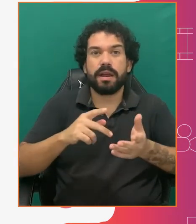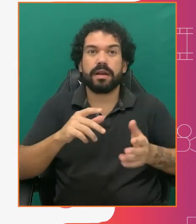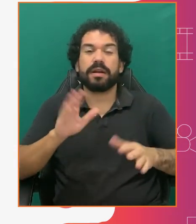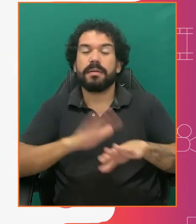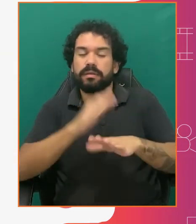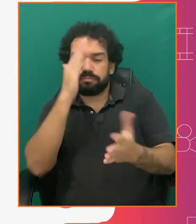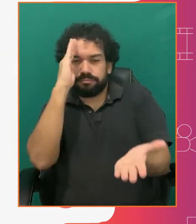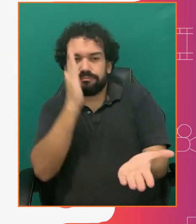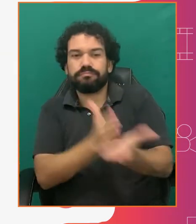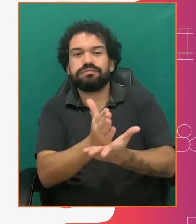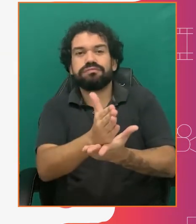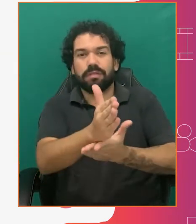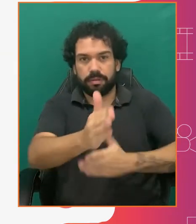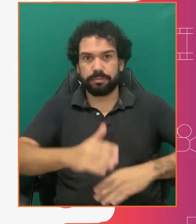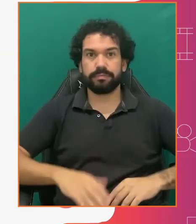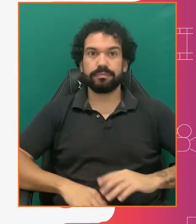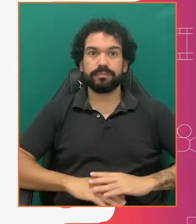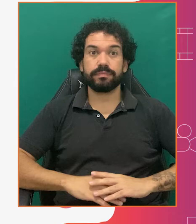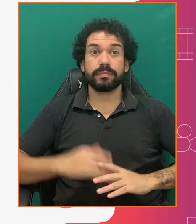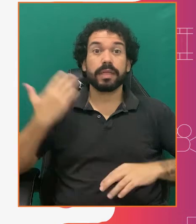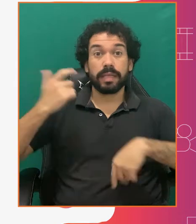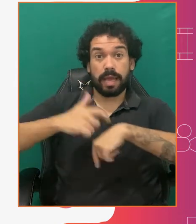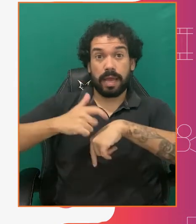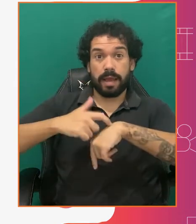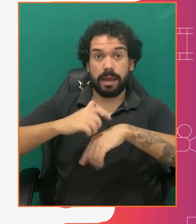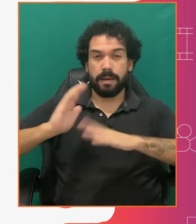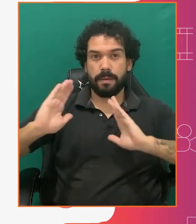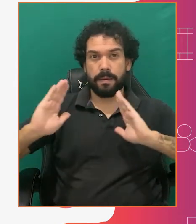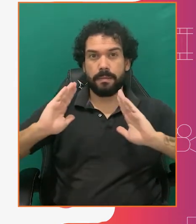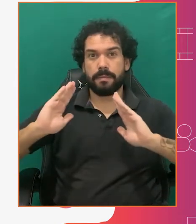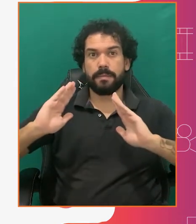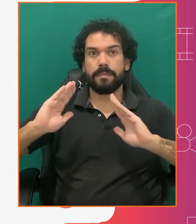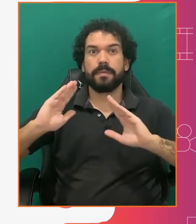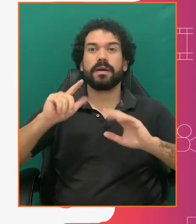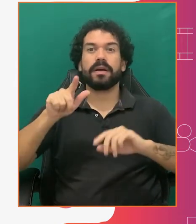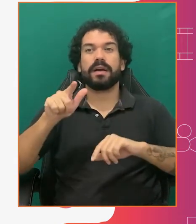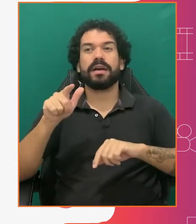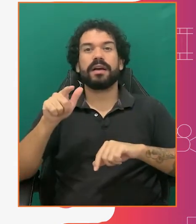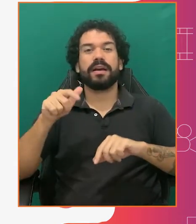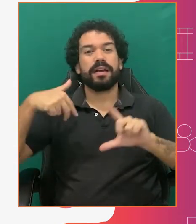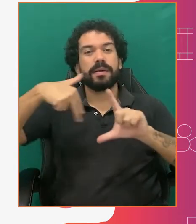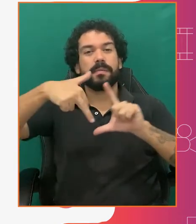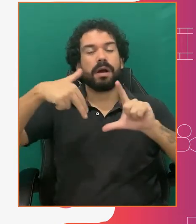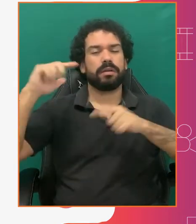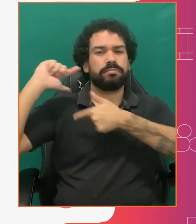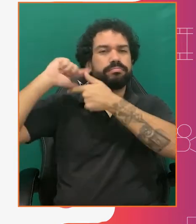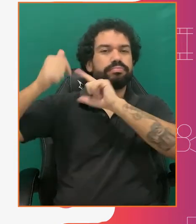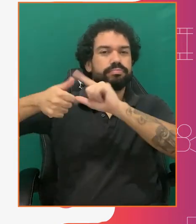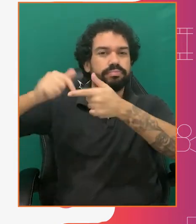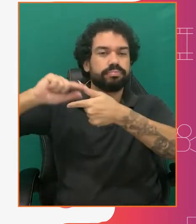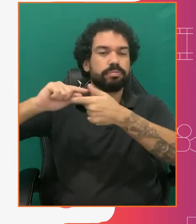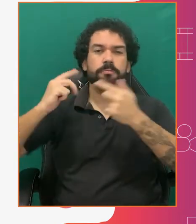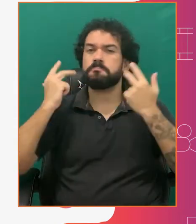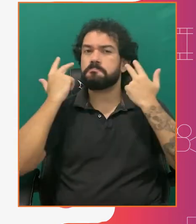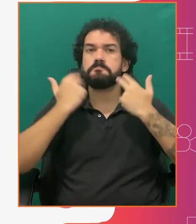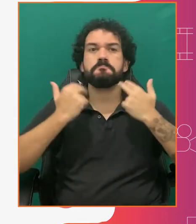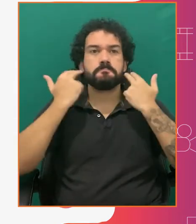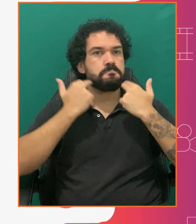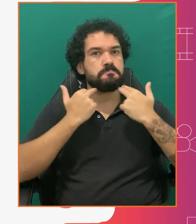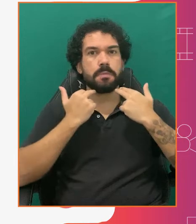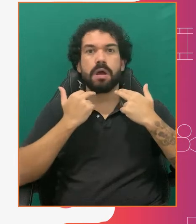fiel. Na época da animação tradicional, também era muito comum realizar